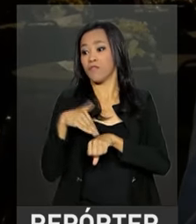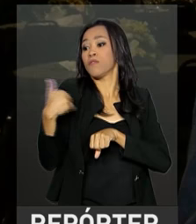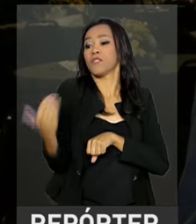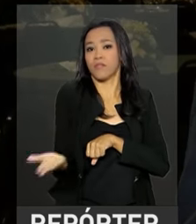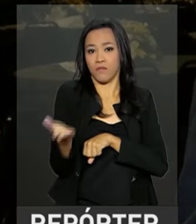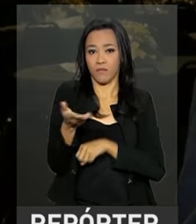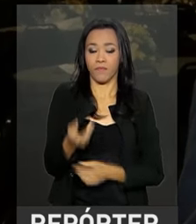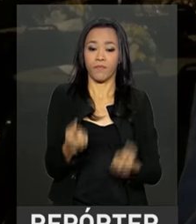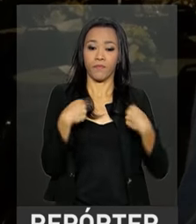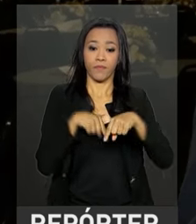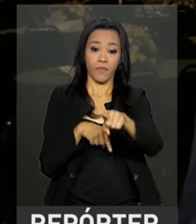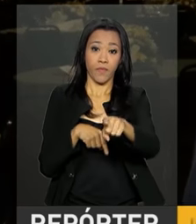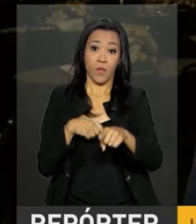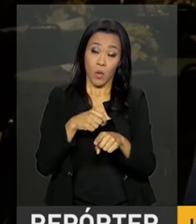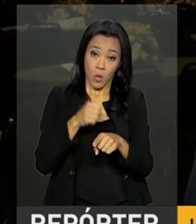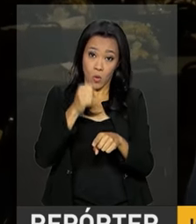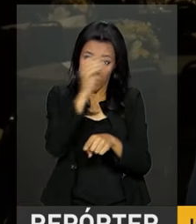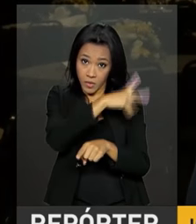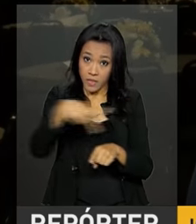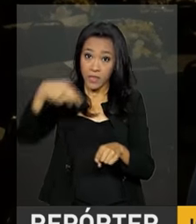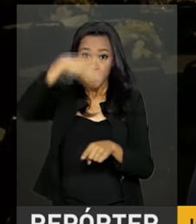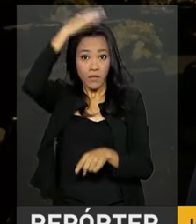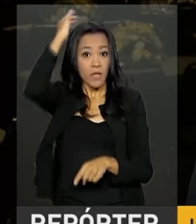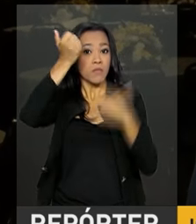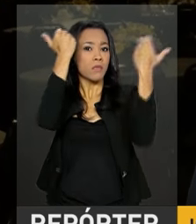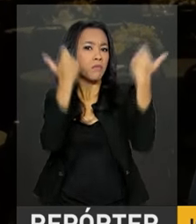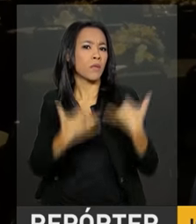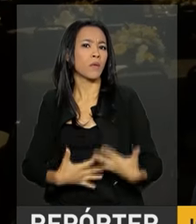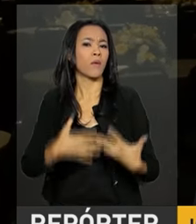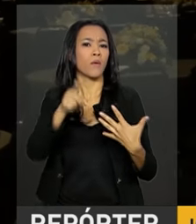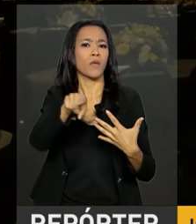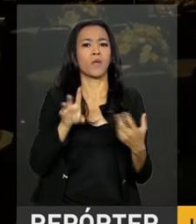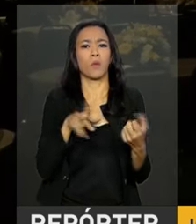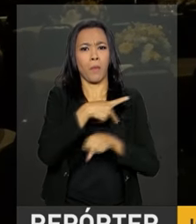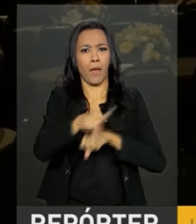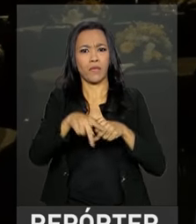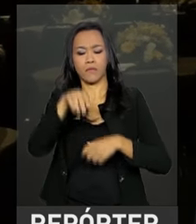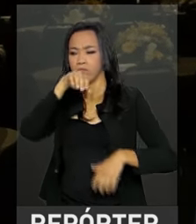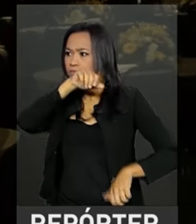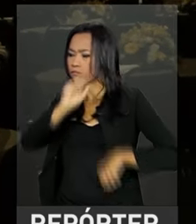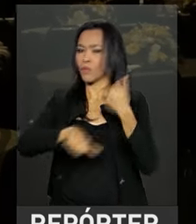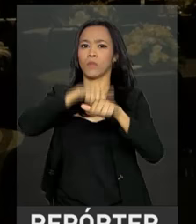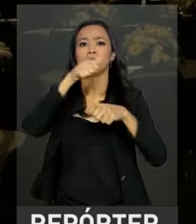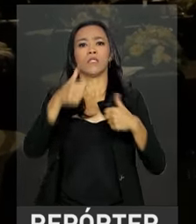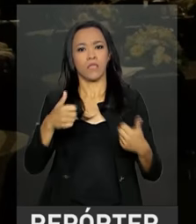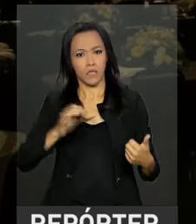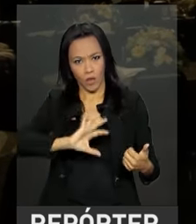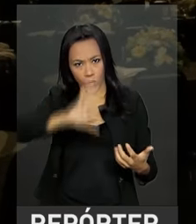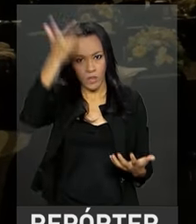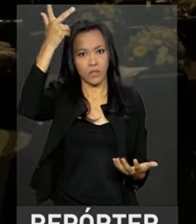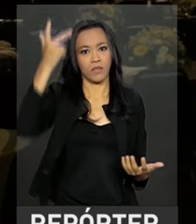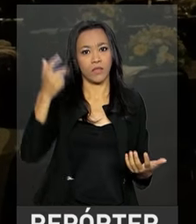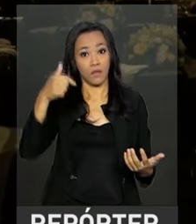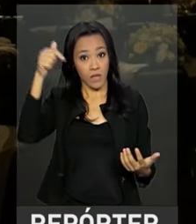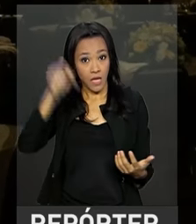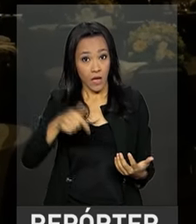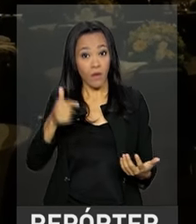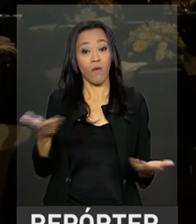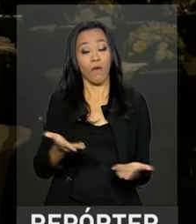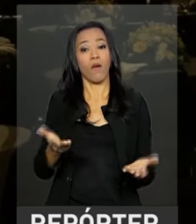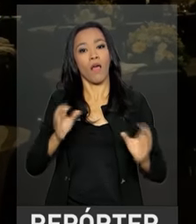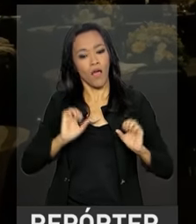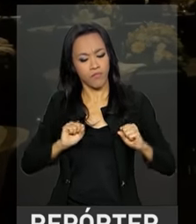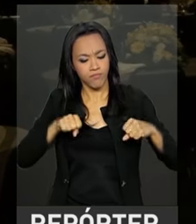falar sobre o brasil o presidente michel temer lembrou que o país passa por grandes transformações e enfatizou que o momento agora é de superação